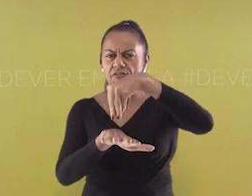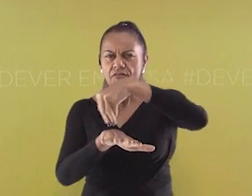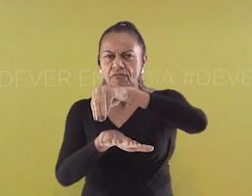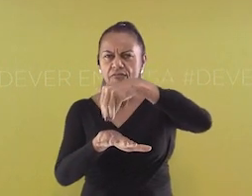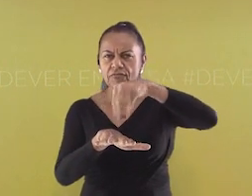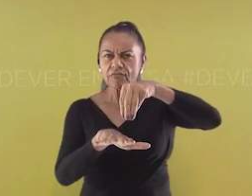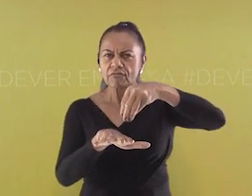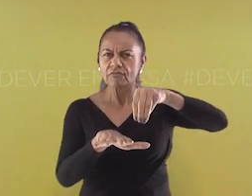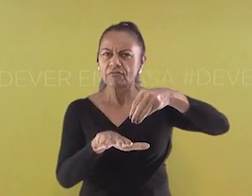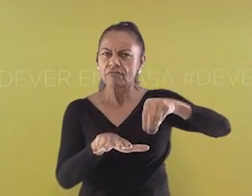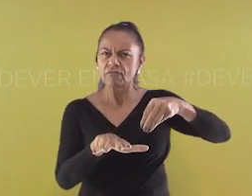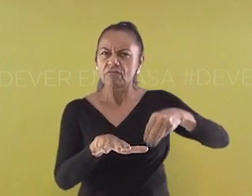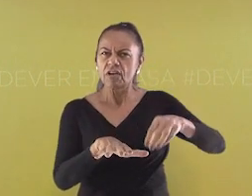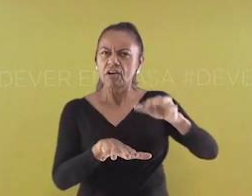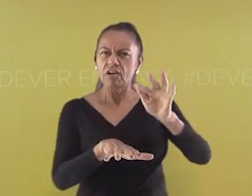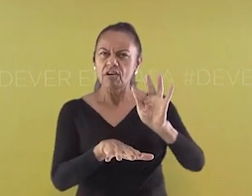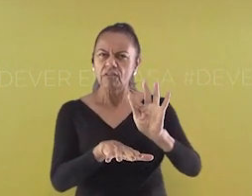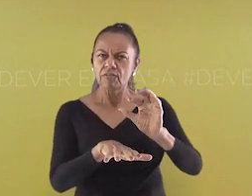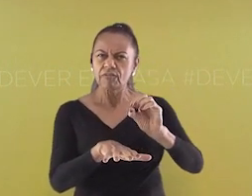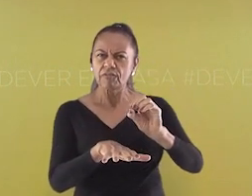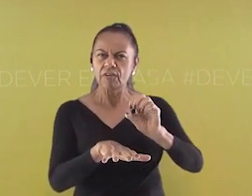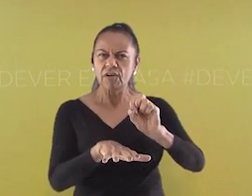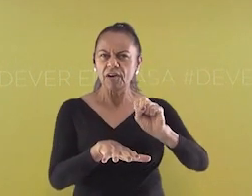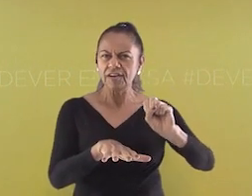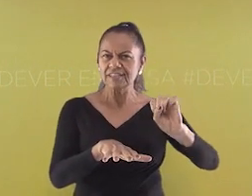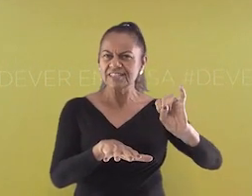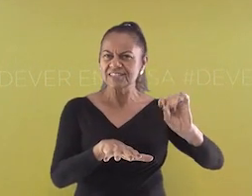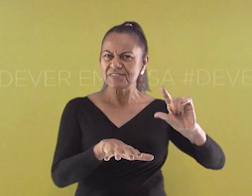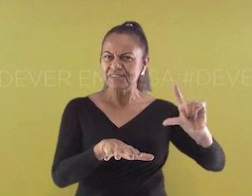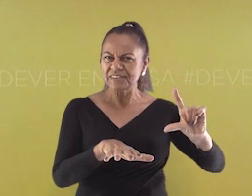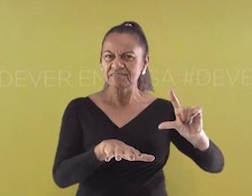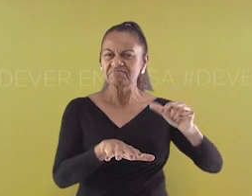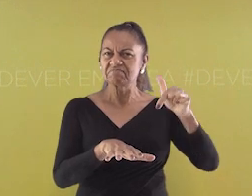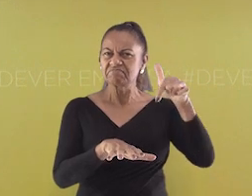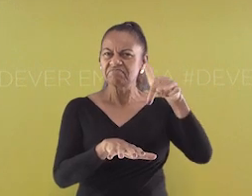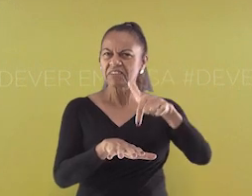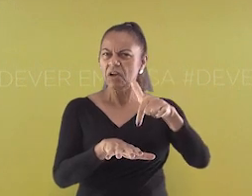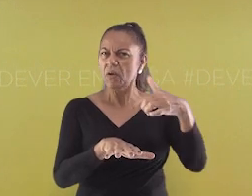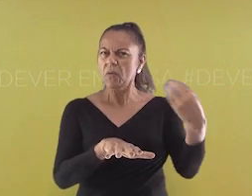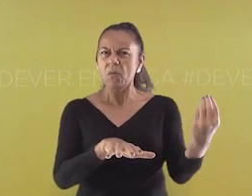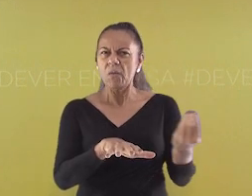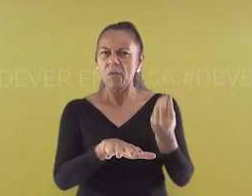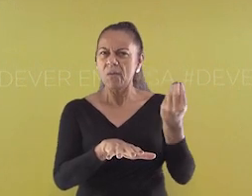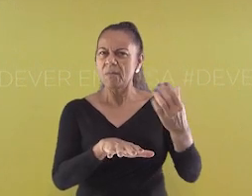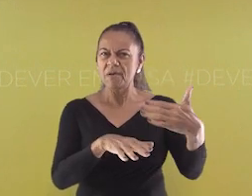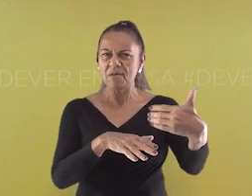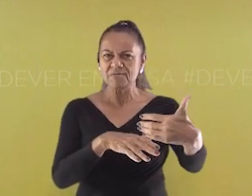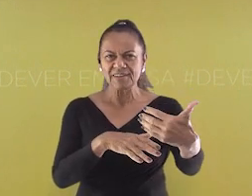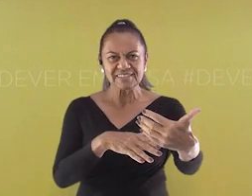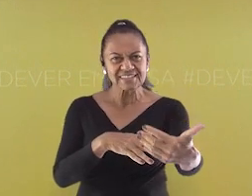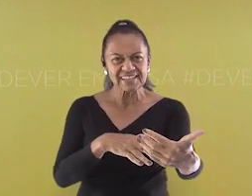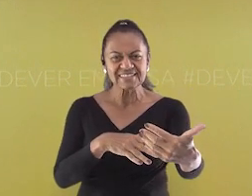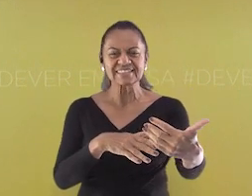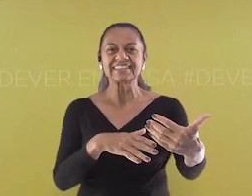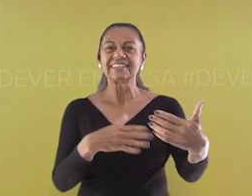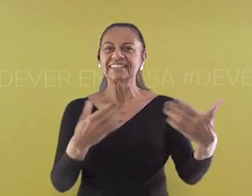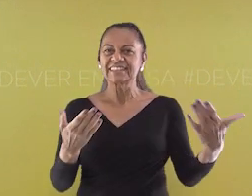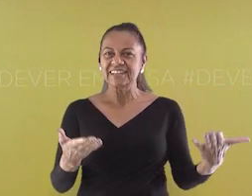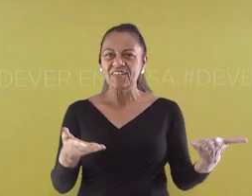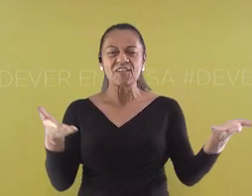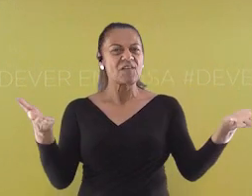de fossilização? Nós vamos ver isso e muito mais na nossa jornada científica de